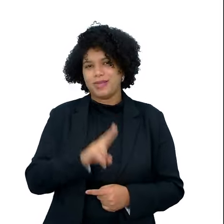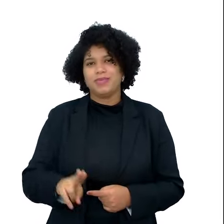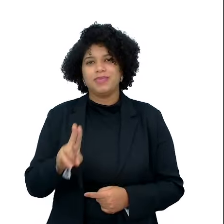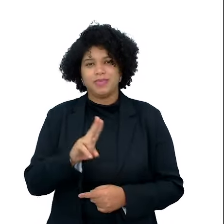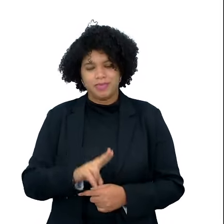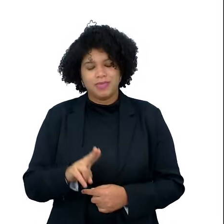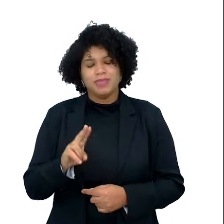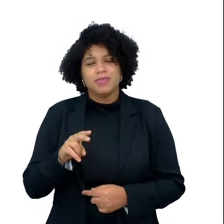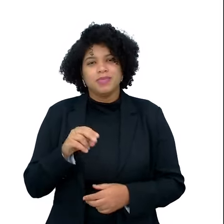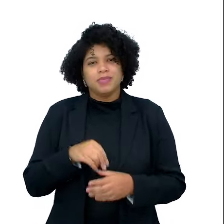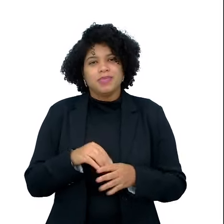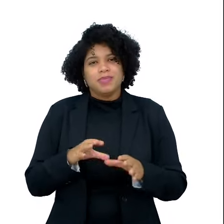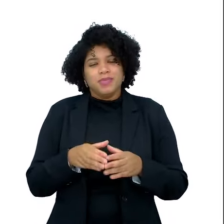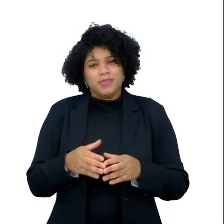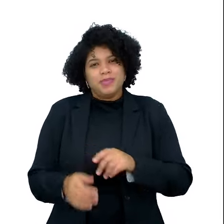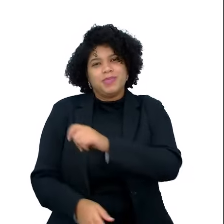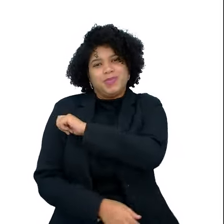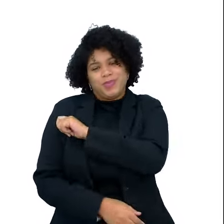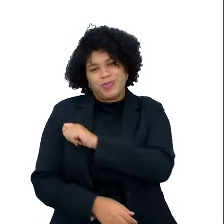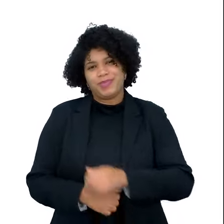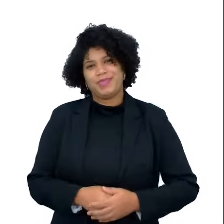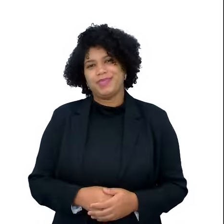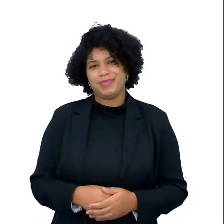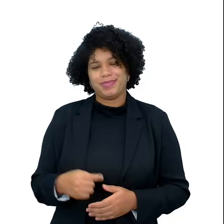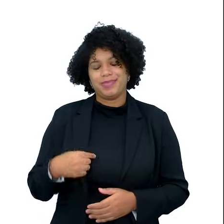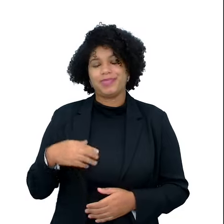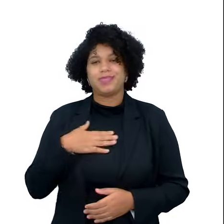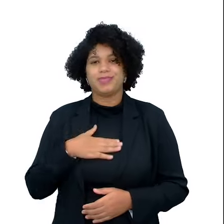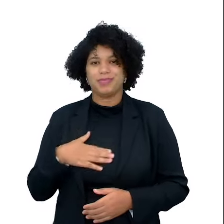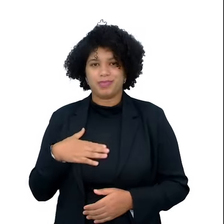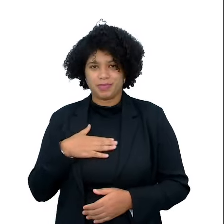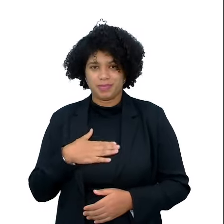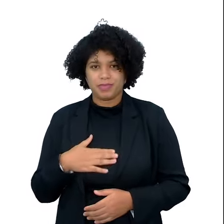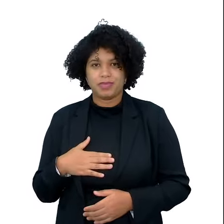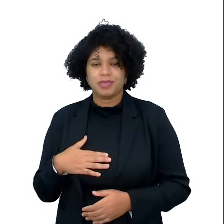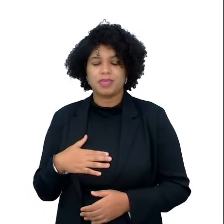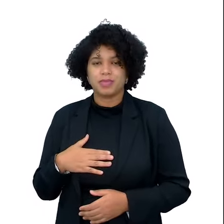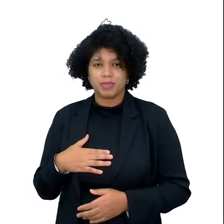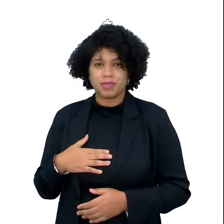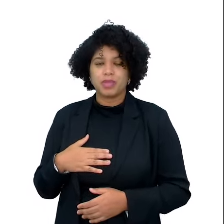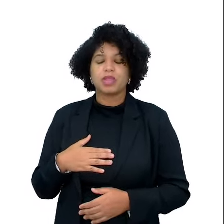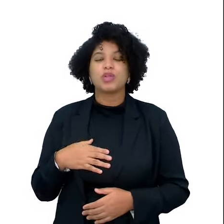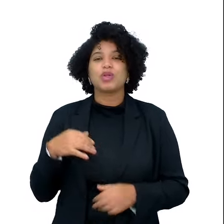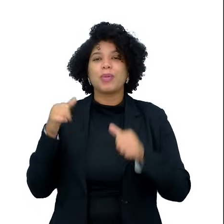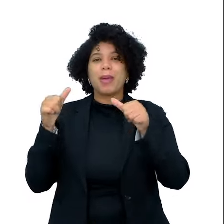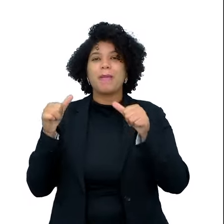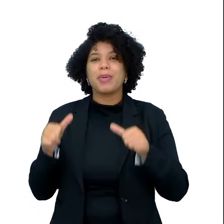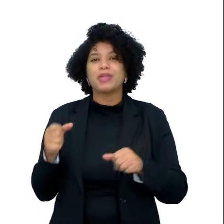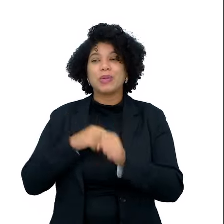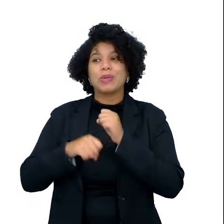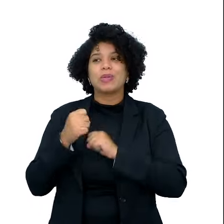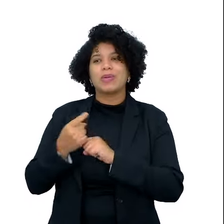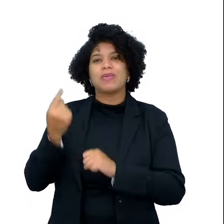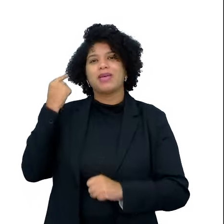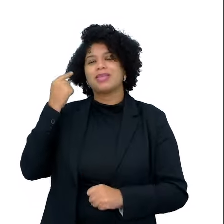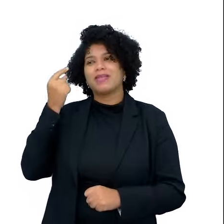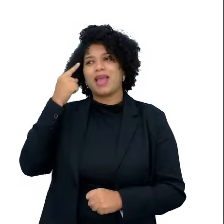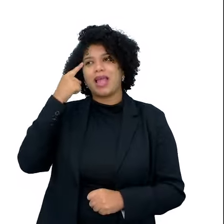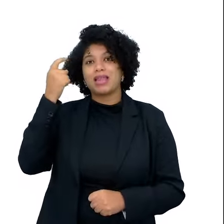os próprios estudantes. Eu gosto sempre de correr lá nos Padlet do ano passado para ver se tinha alguma ideia